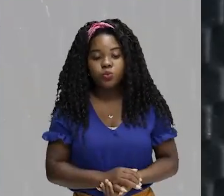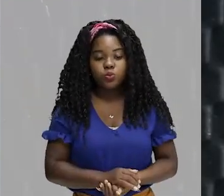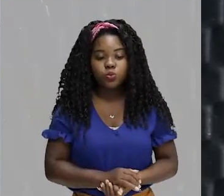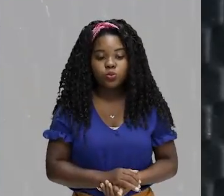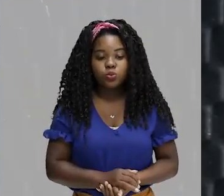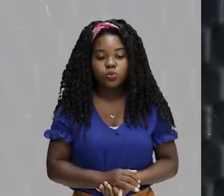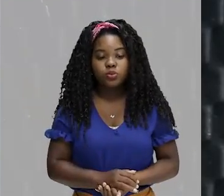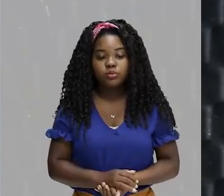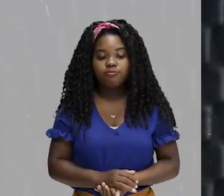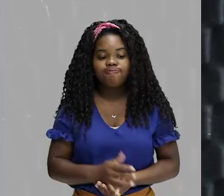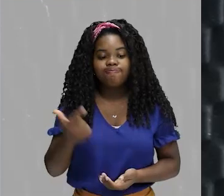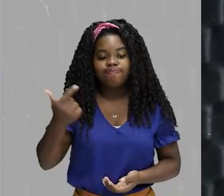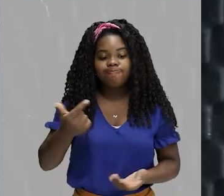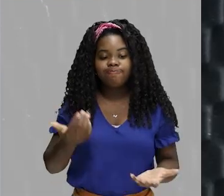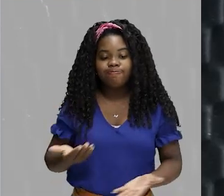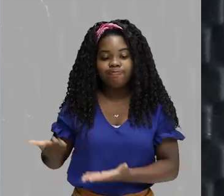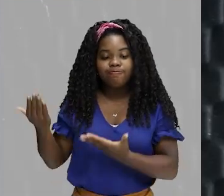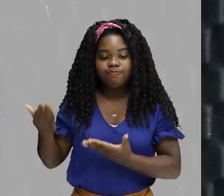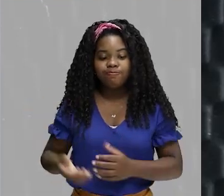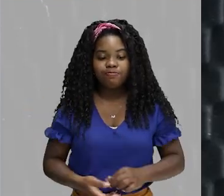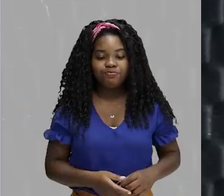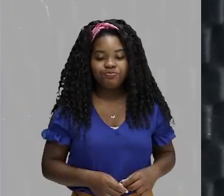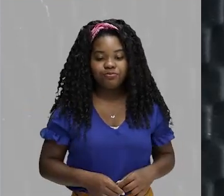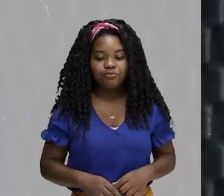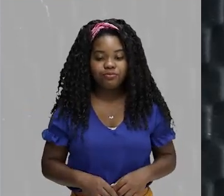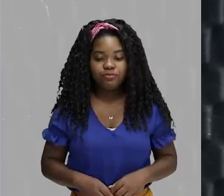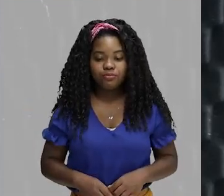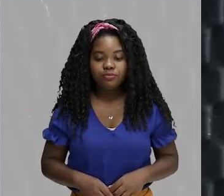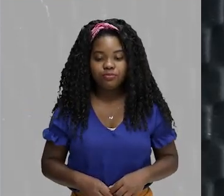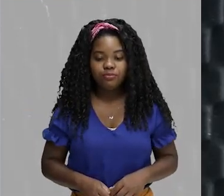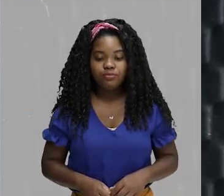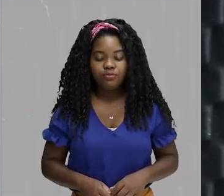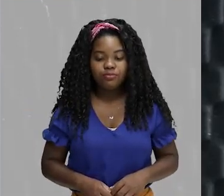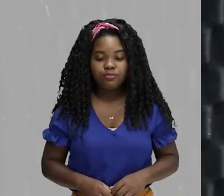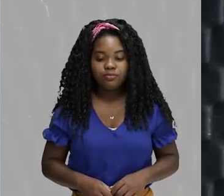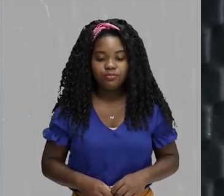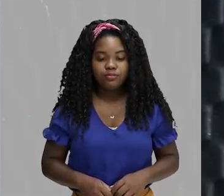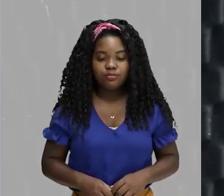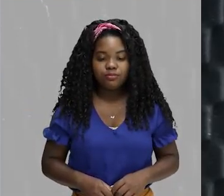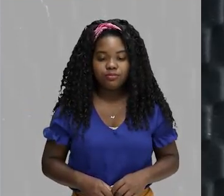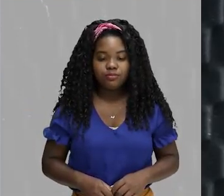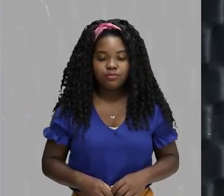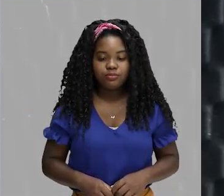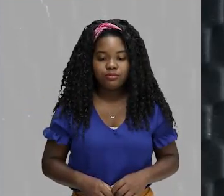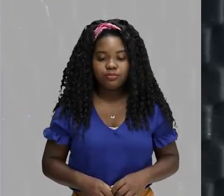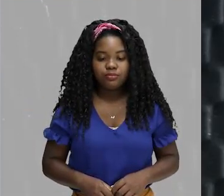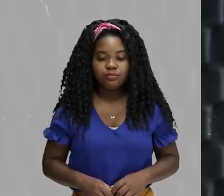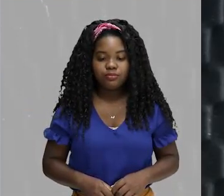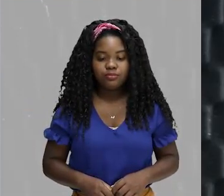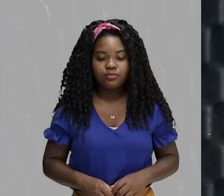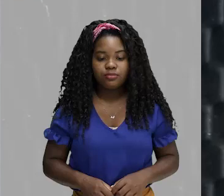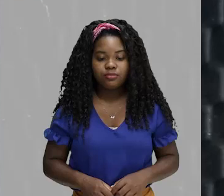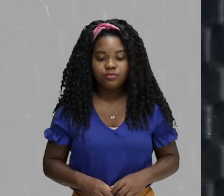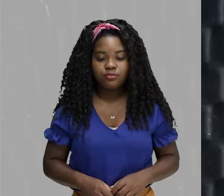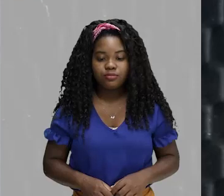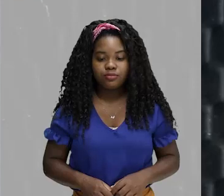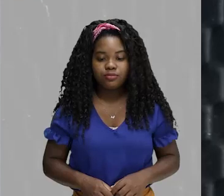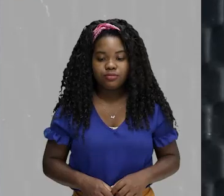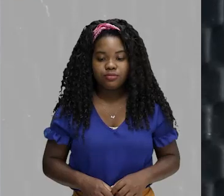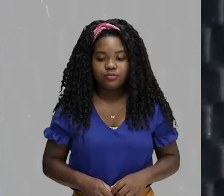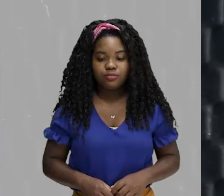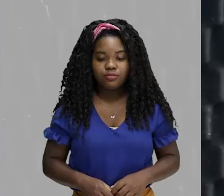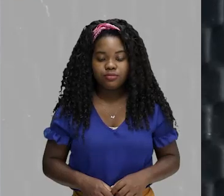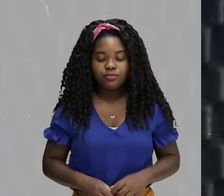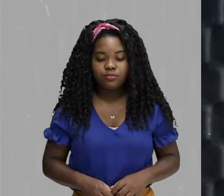Expresan una acción acabada en el futuro. Expressa uma ação acabada no futuro. Por